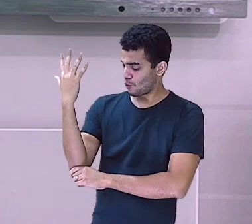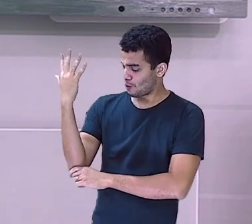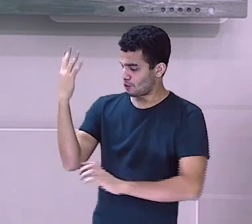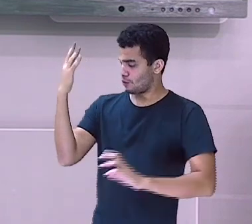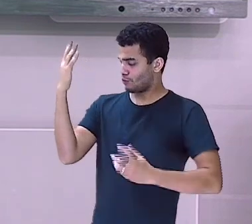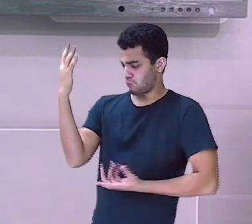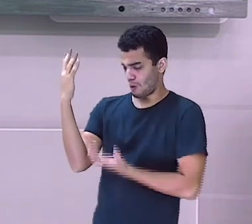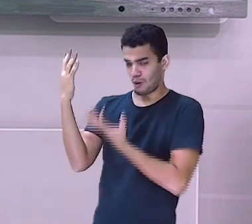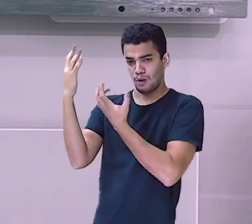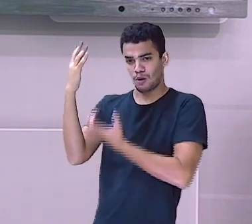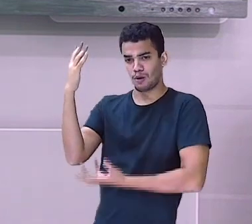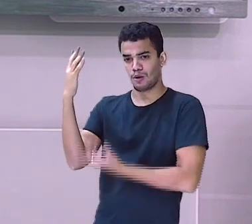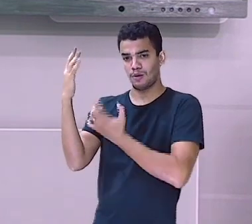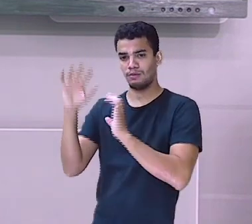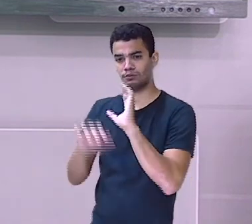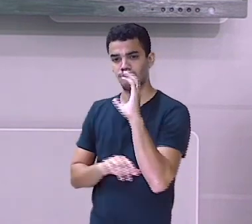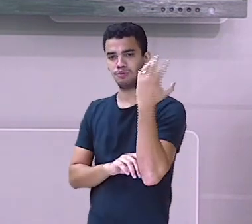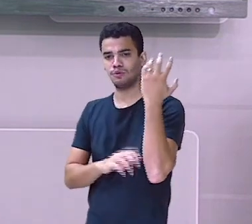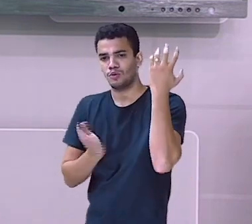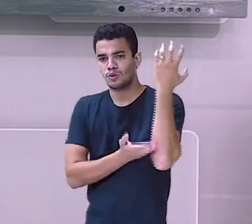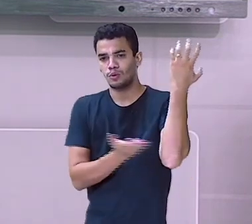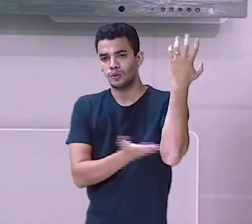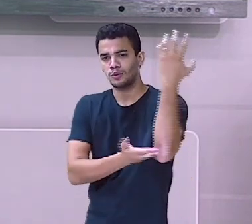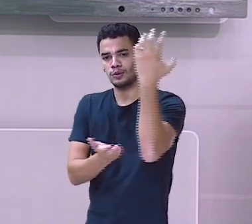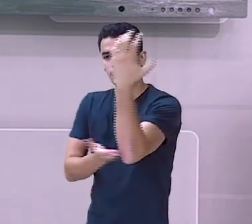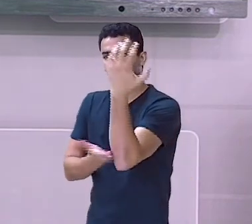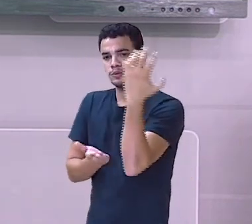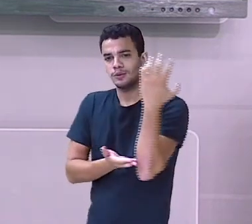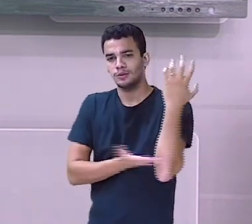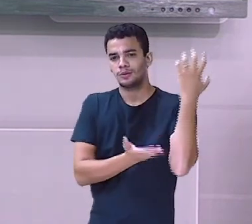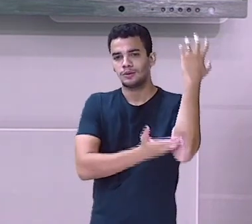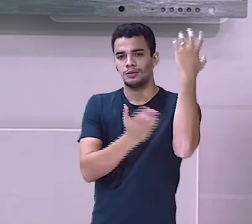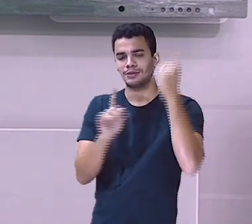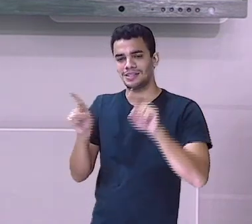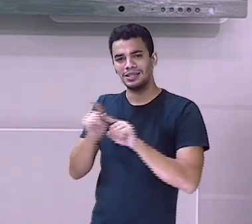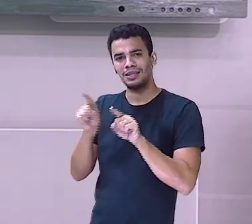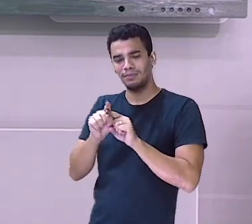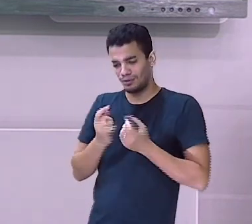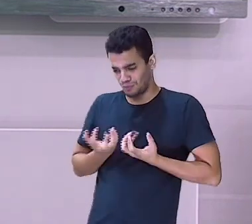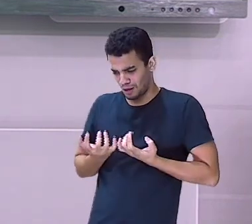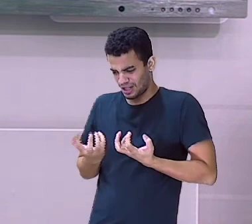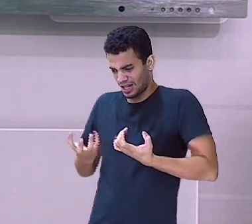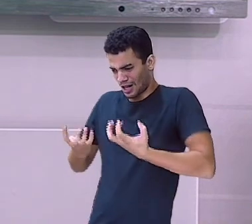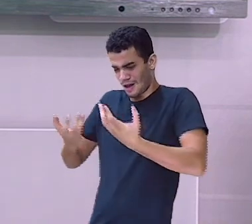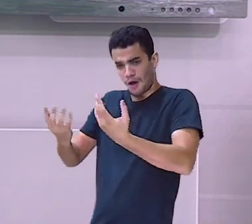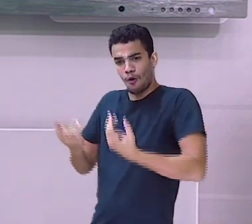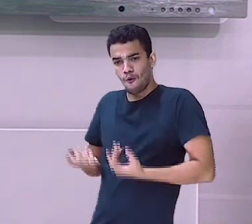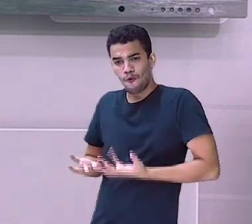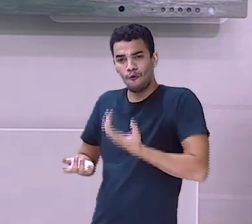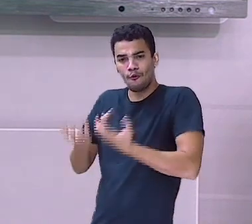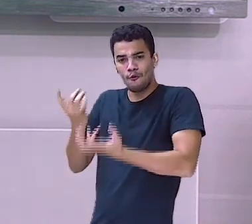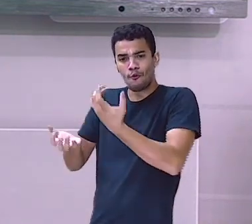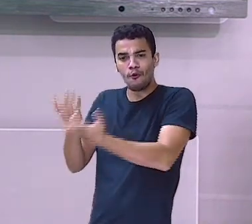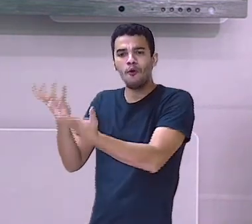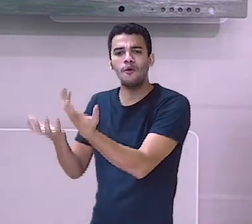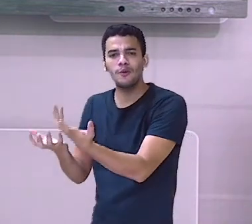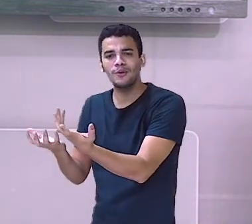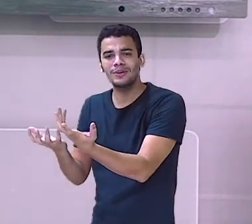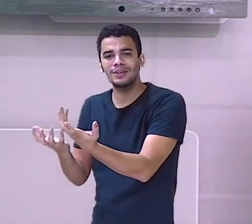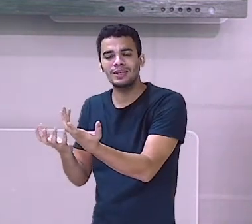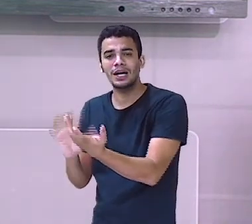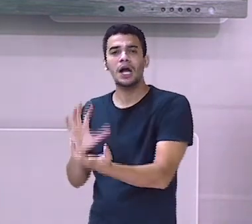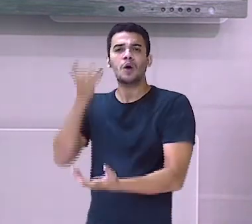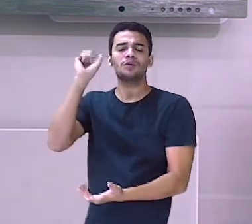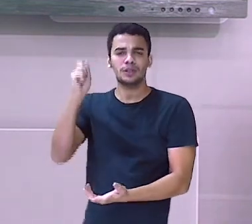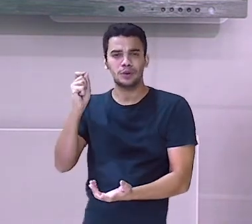o nosso planeta? Isso vai ajudar o planeta a nos dar recursos naturais? Então é muito fácil falar. A